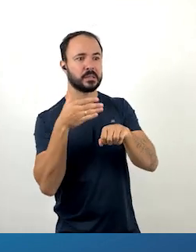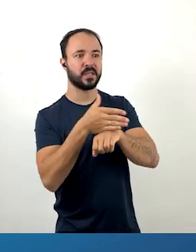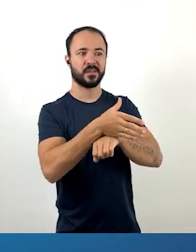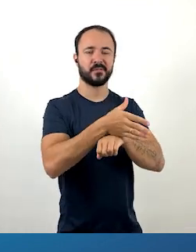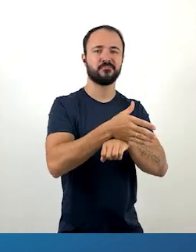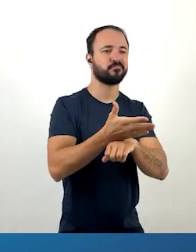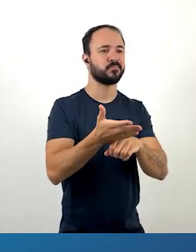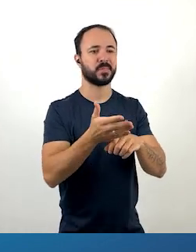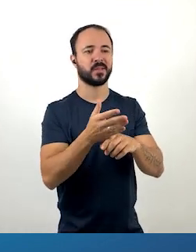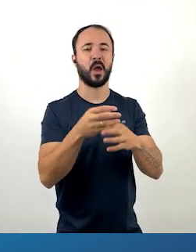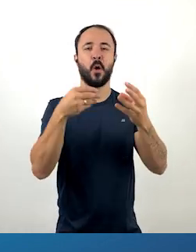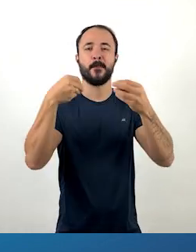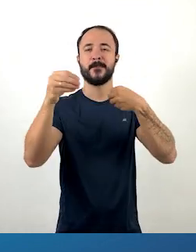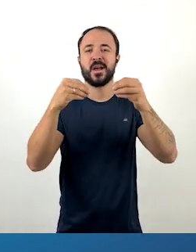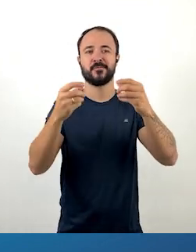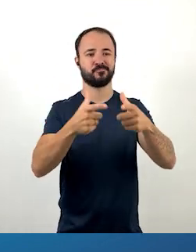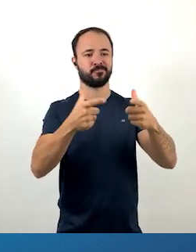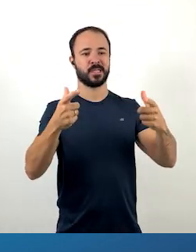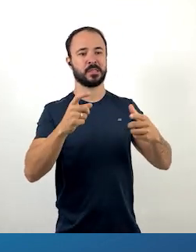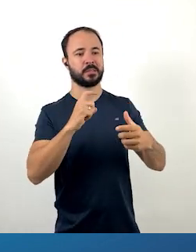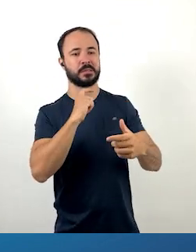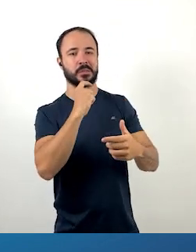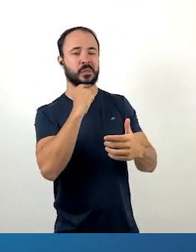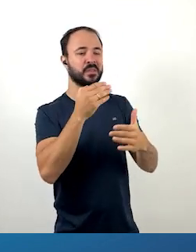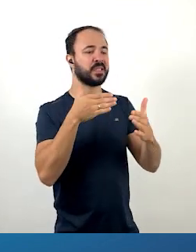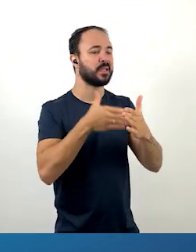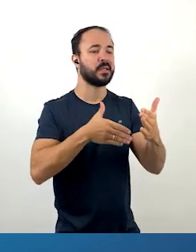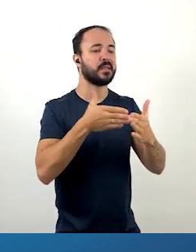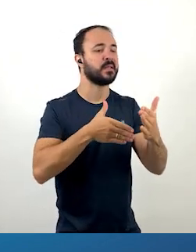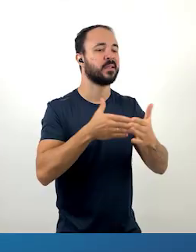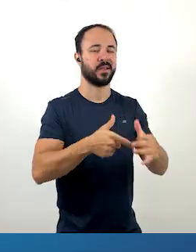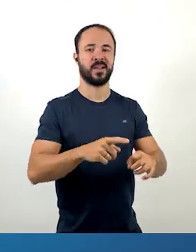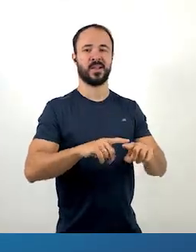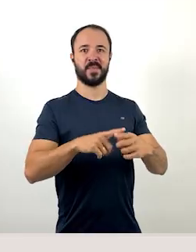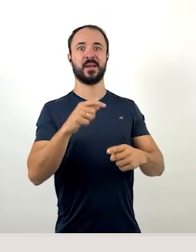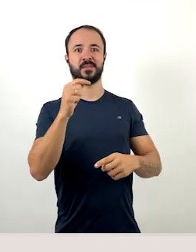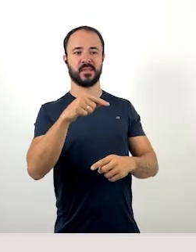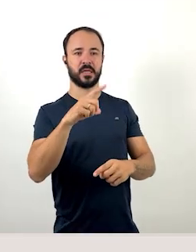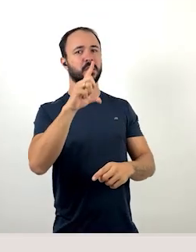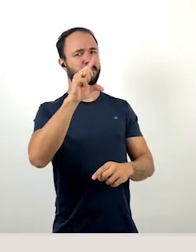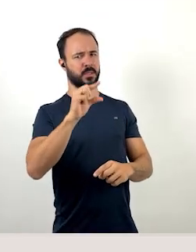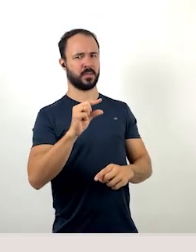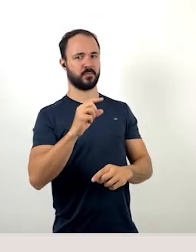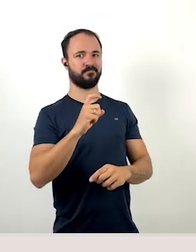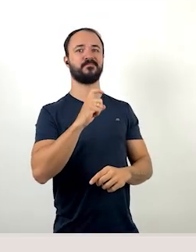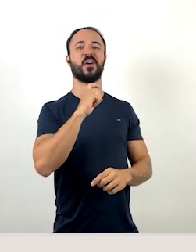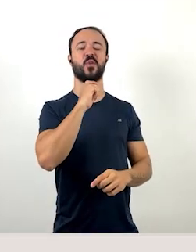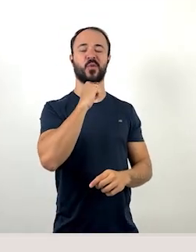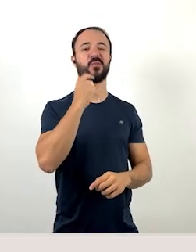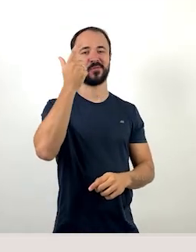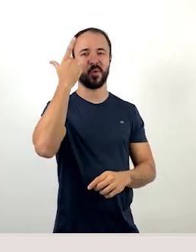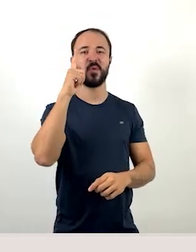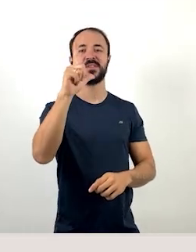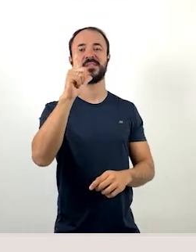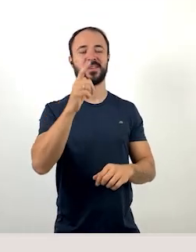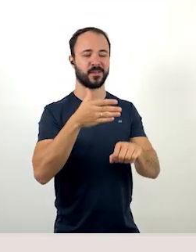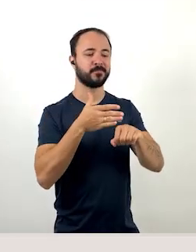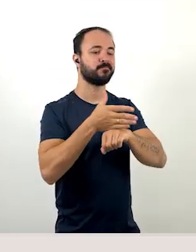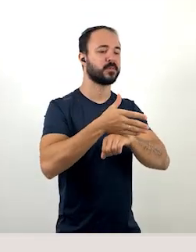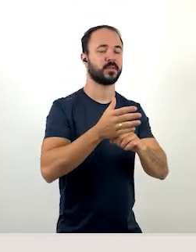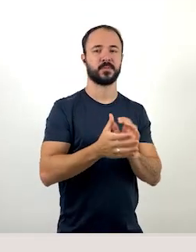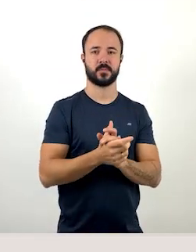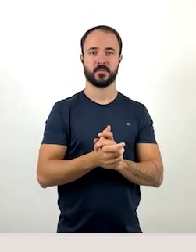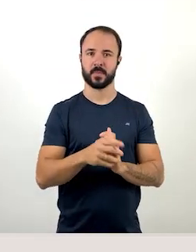regiões onde o plástico maior não conseguiria chegar e trazem prejuízos tanto para animais como também para os seres humanos. Uma pesquisa recente,